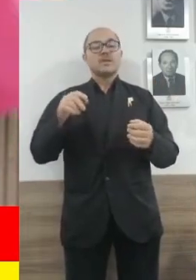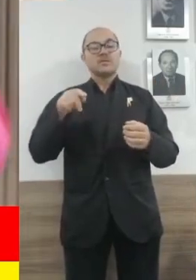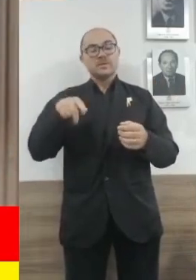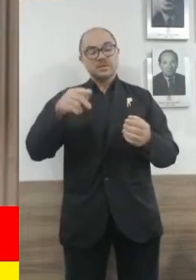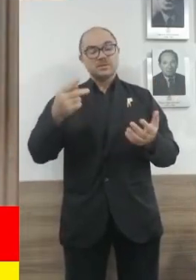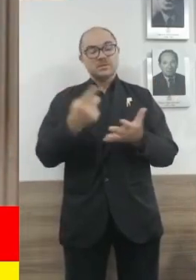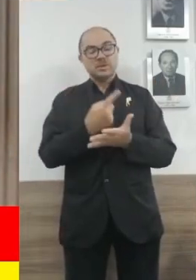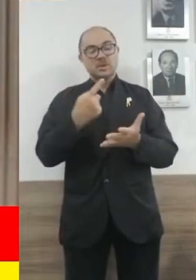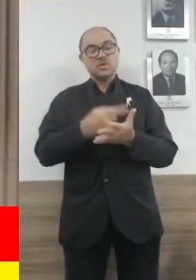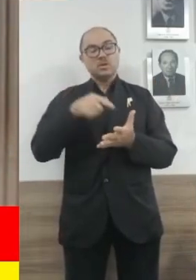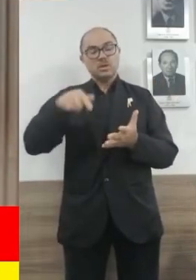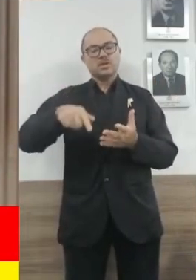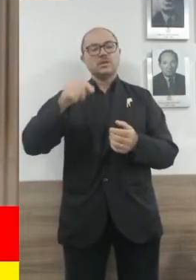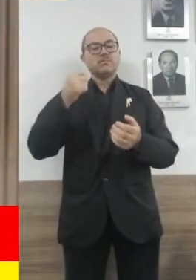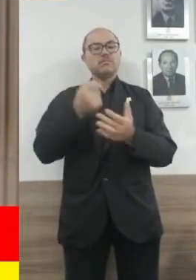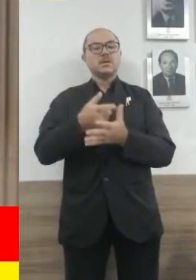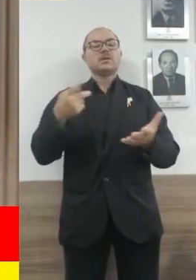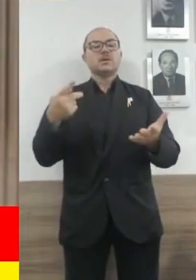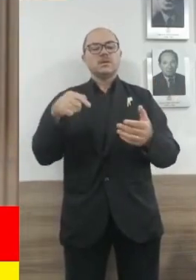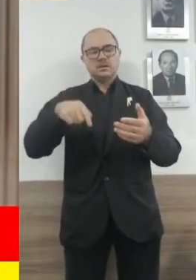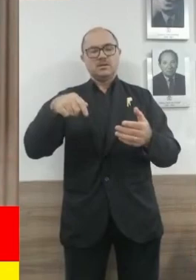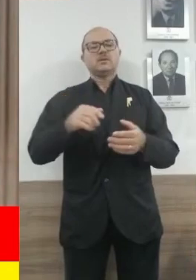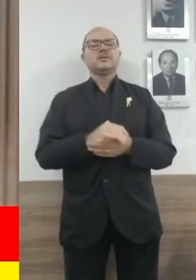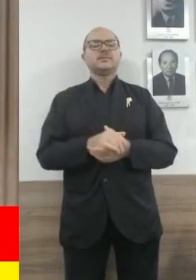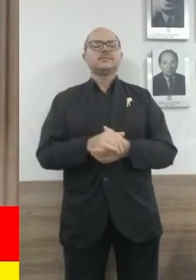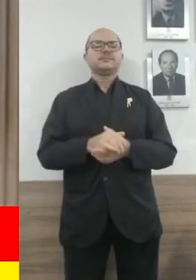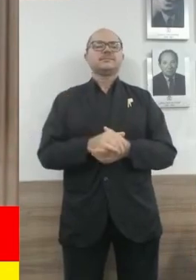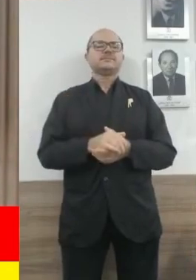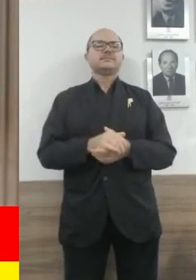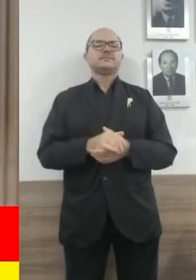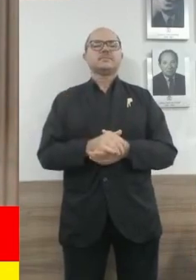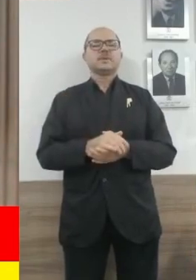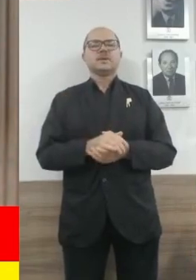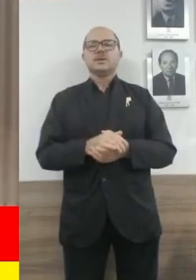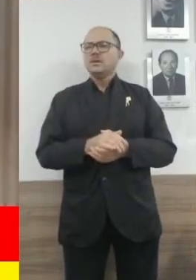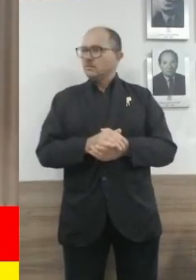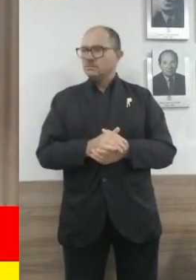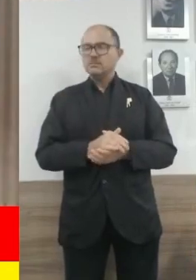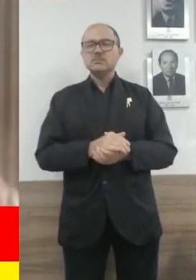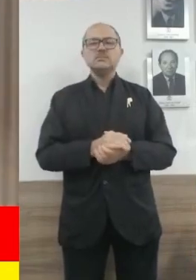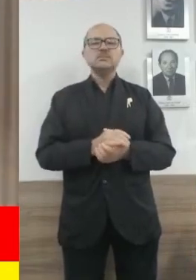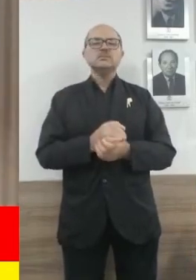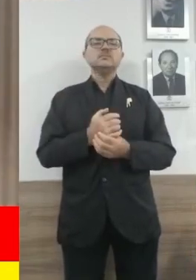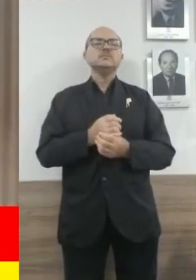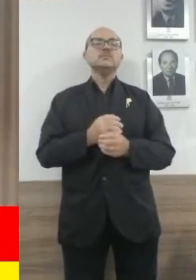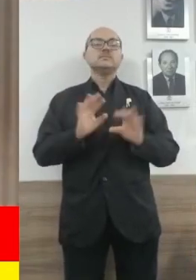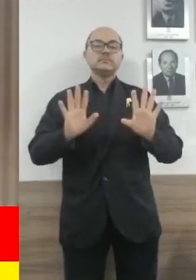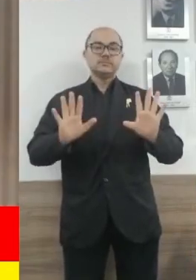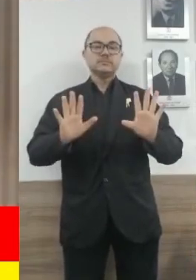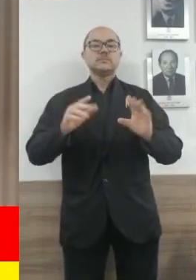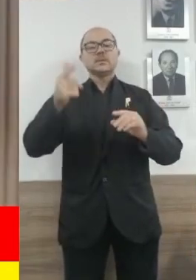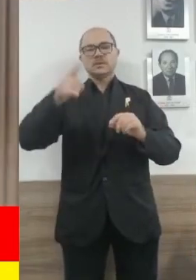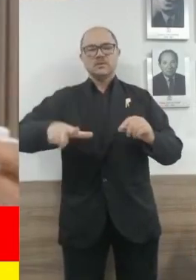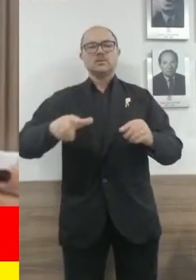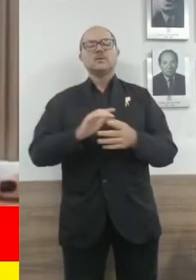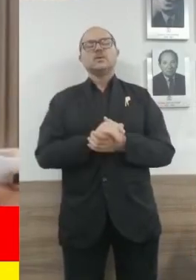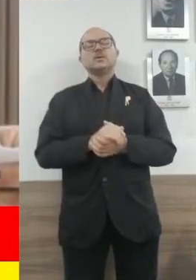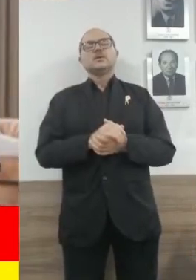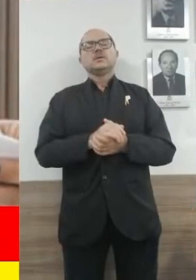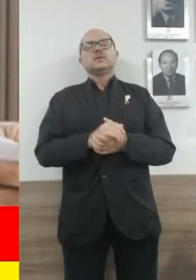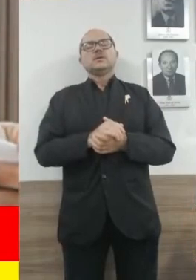subir lá para cima não viu De jeito nenhum então dando andamento